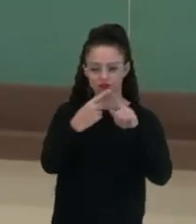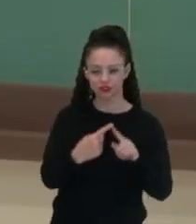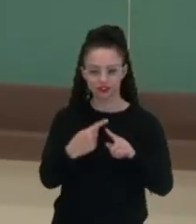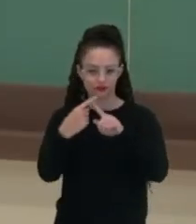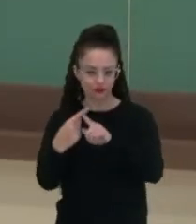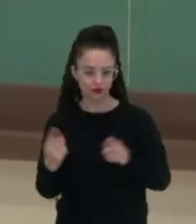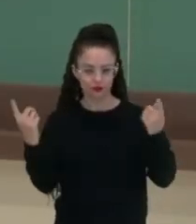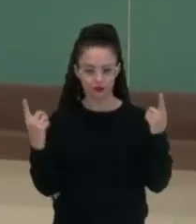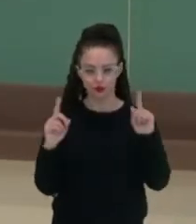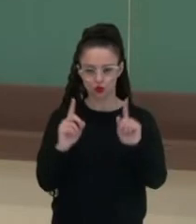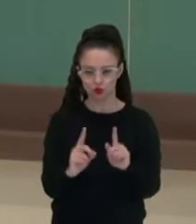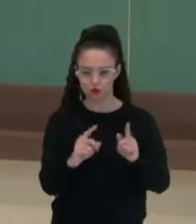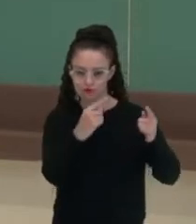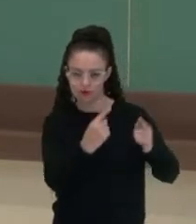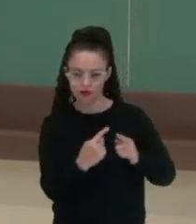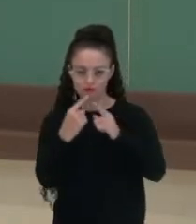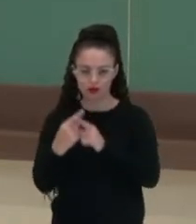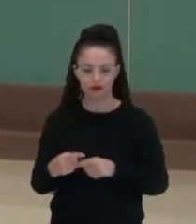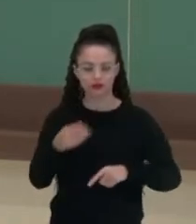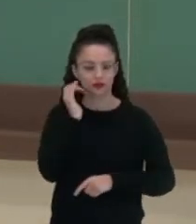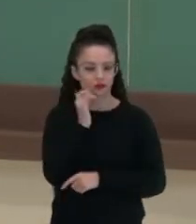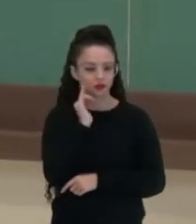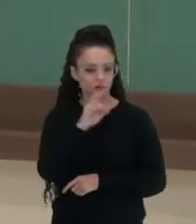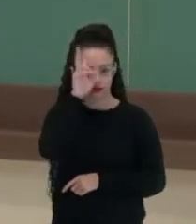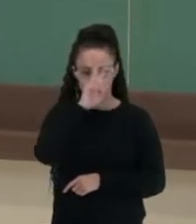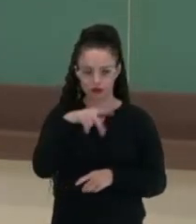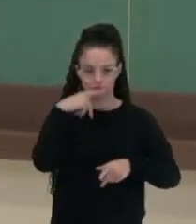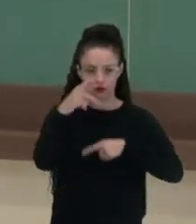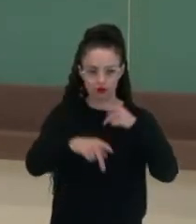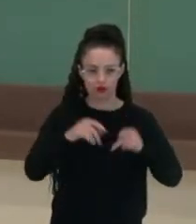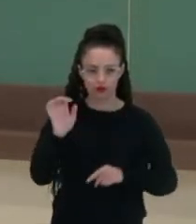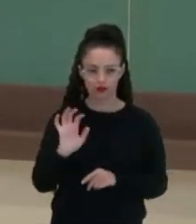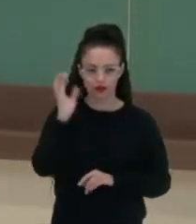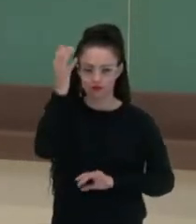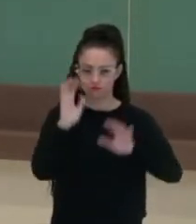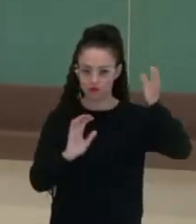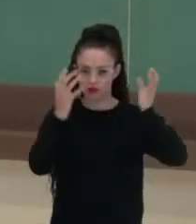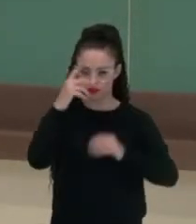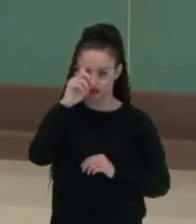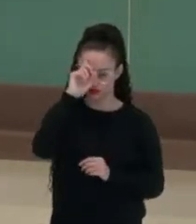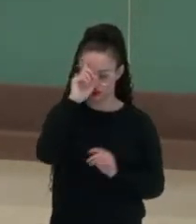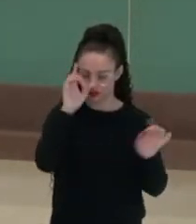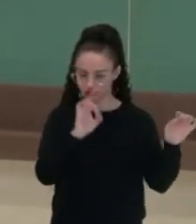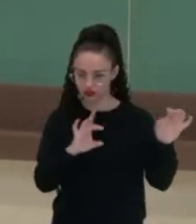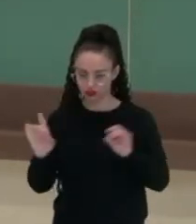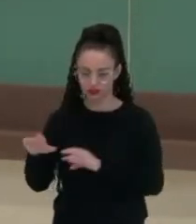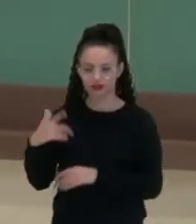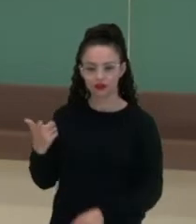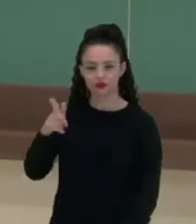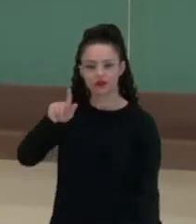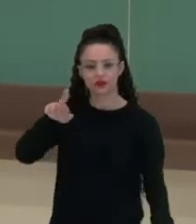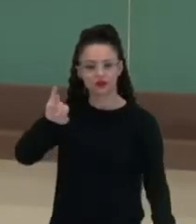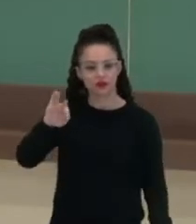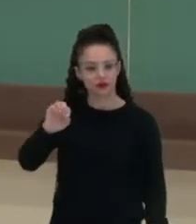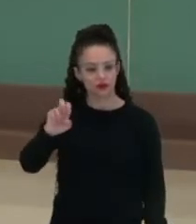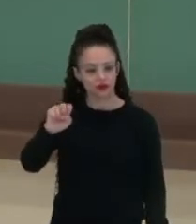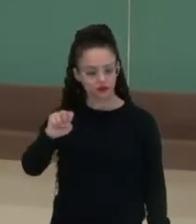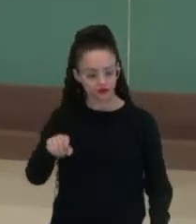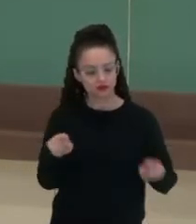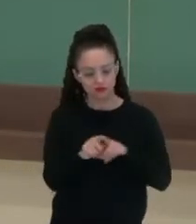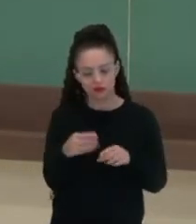em dupla, né? Mas estão contando essas histórias do povo, que acontece no seu cotidiano. Então os griots também, por isso que eles se parecem